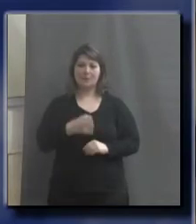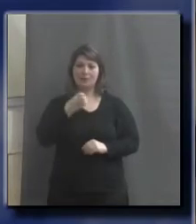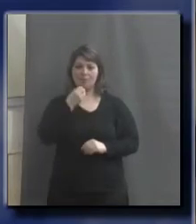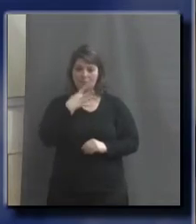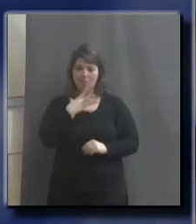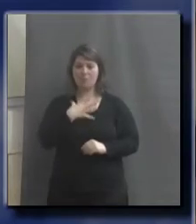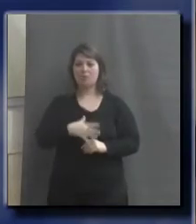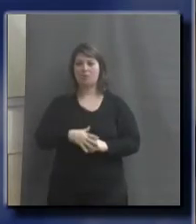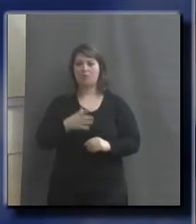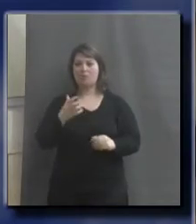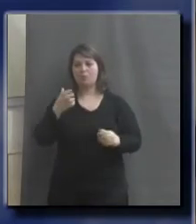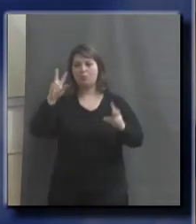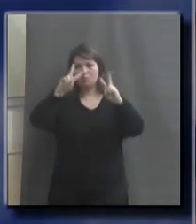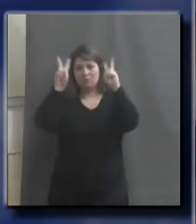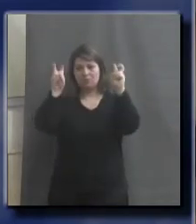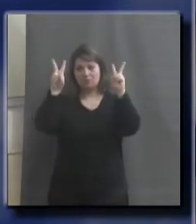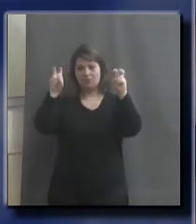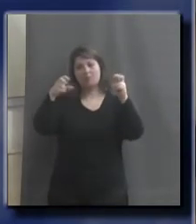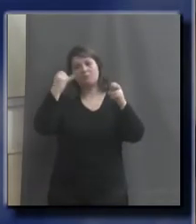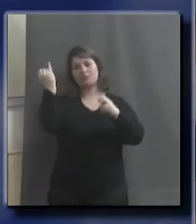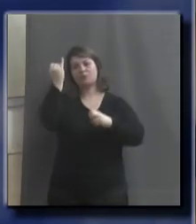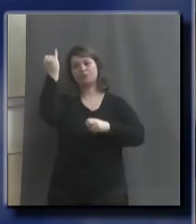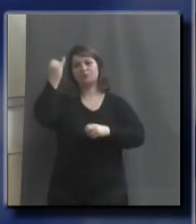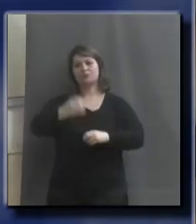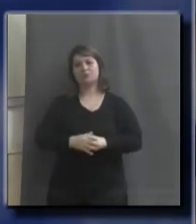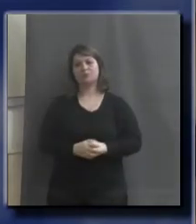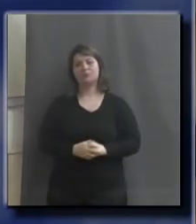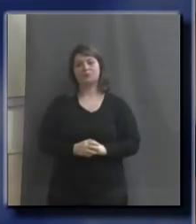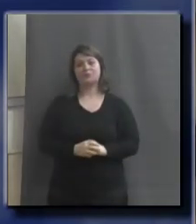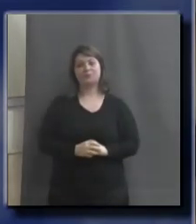colocado aqui, bem afirmado.